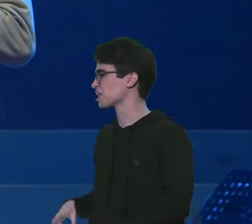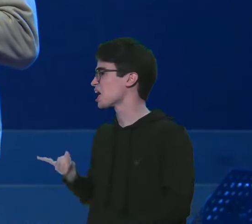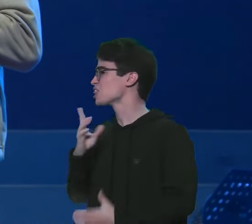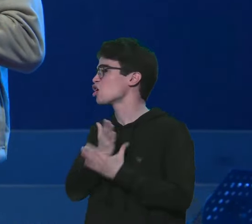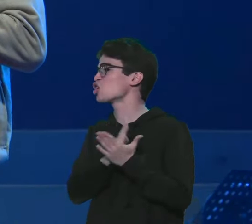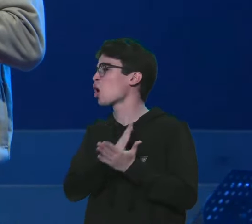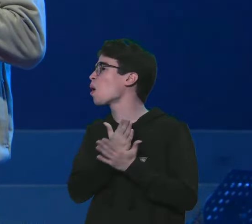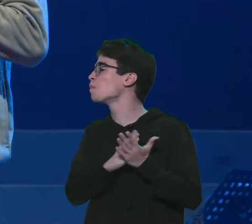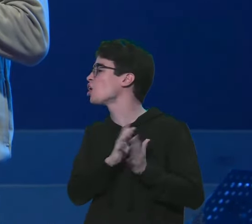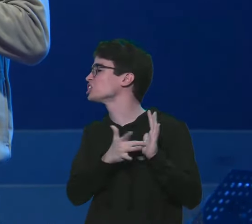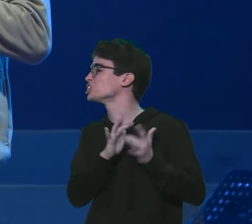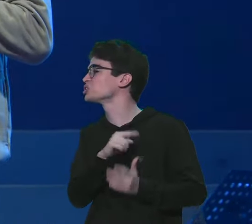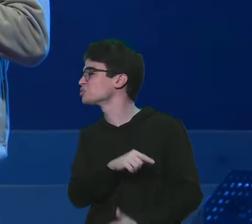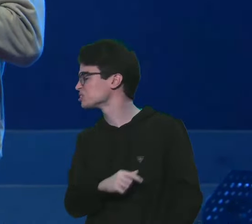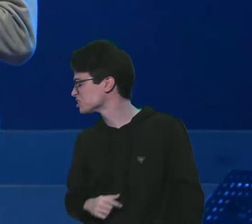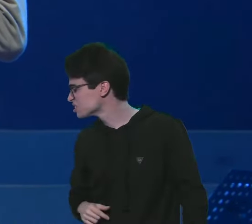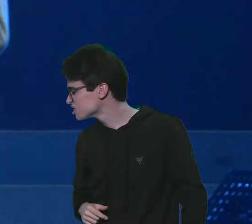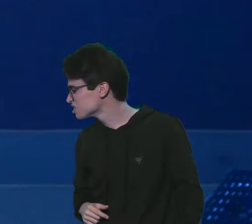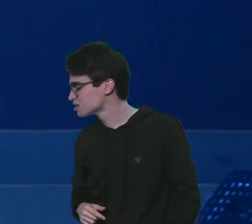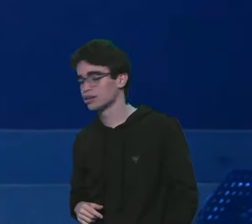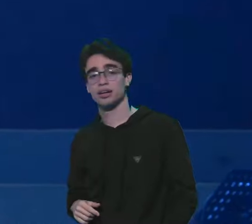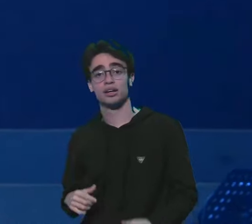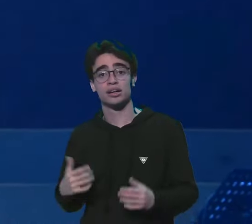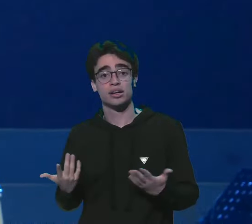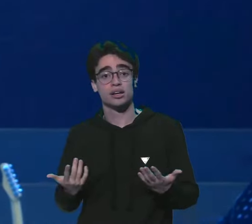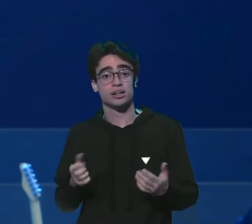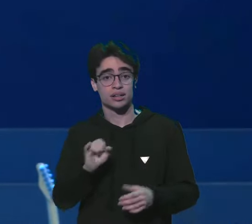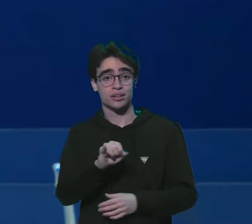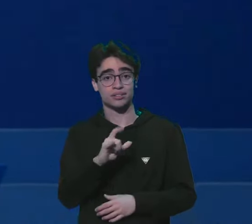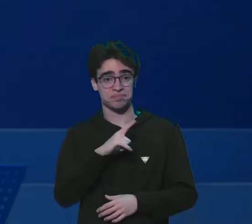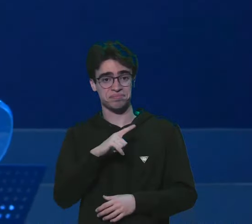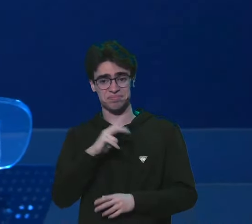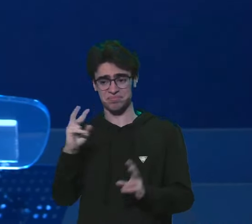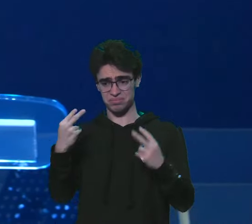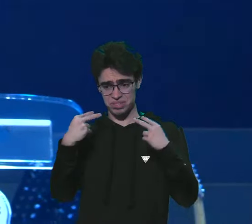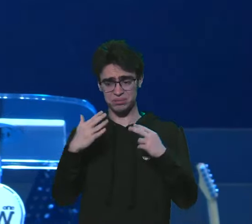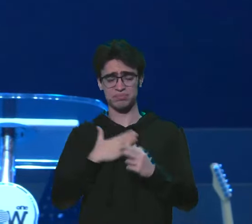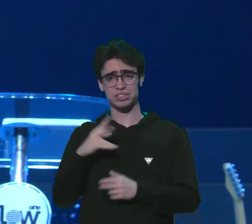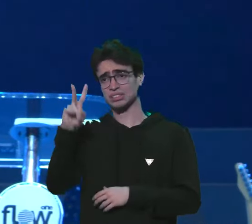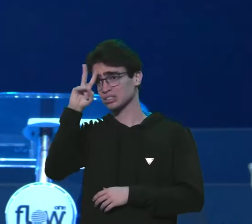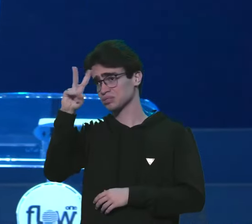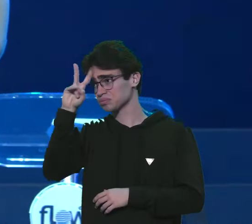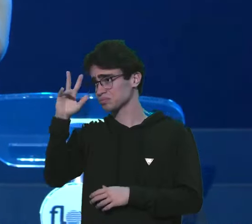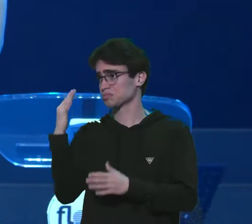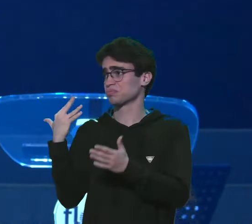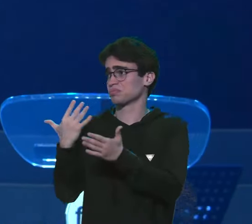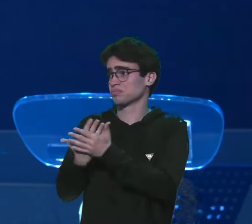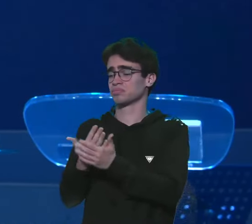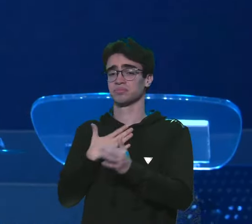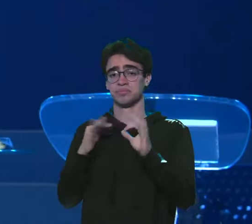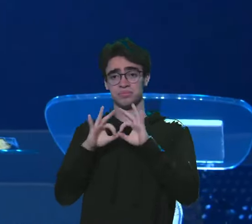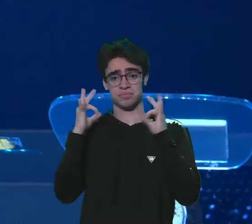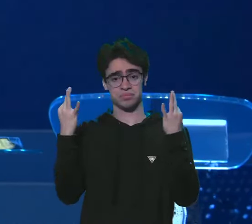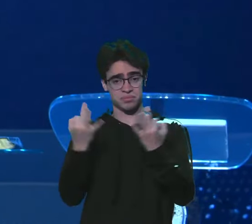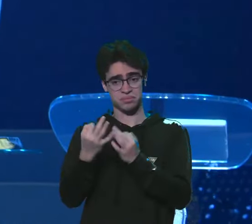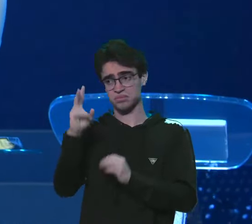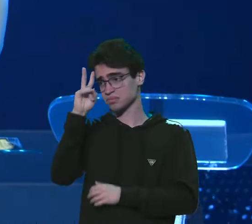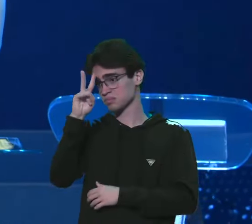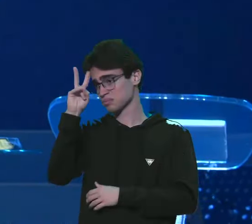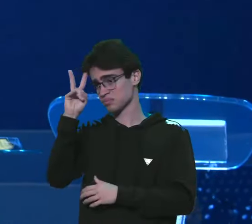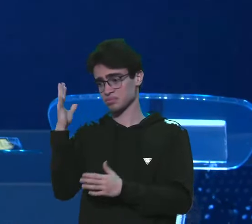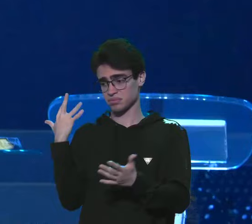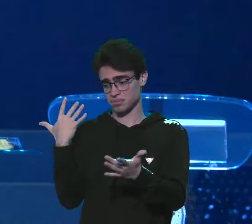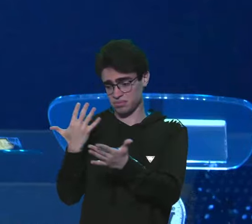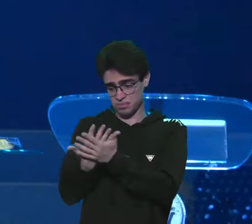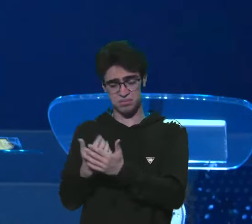o mestre. Também, se você olhasse para a minha história e para a história da minha família, Você ia